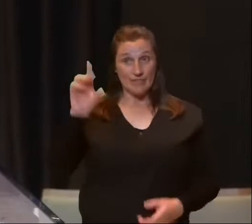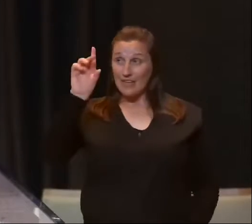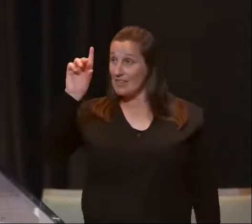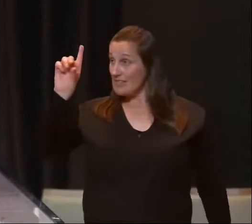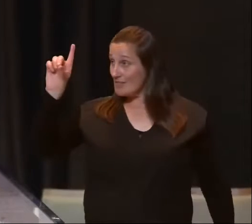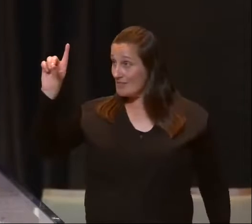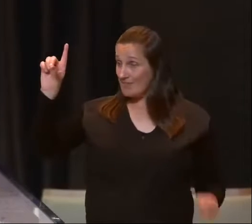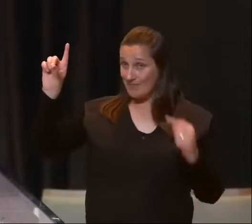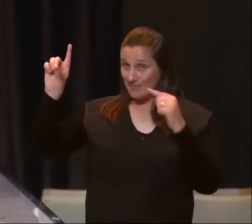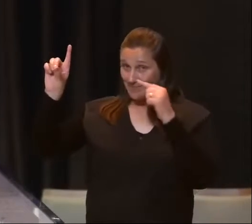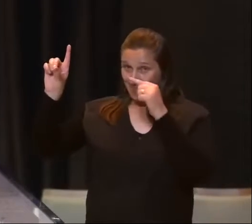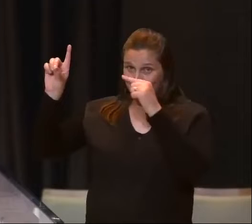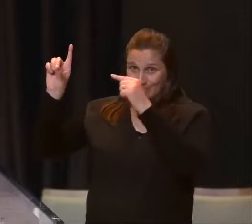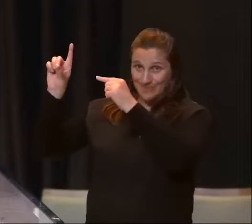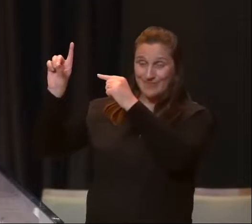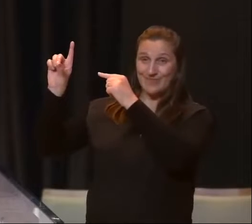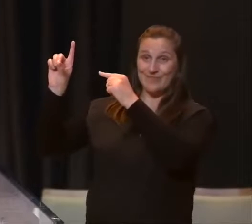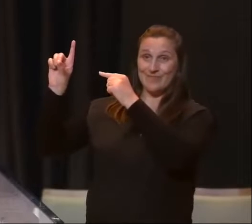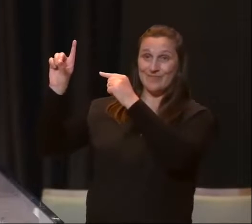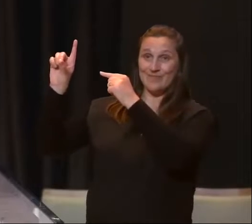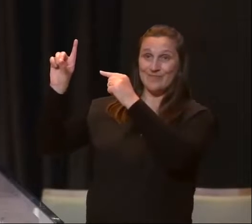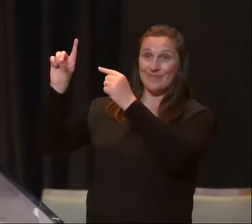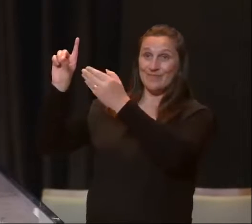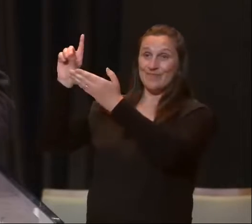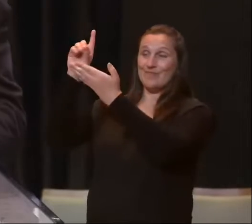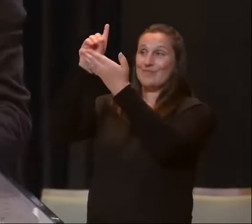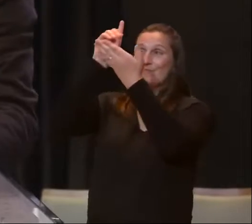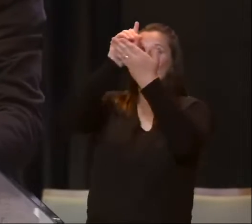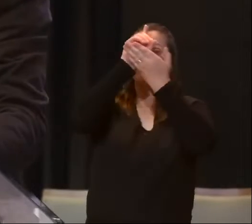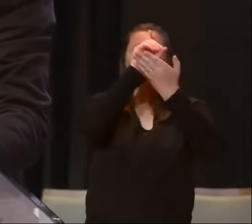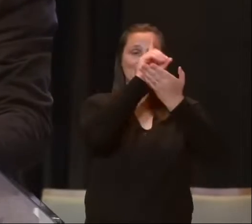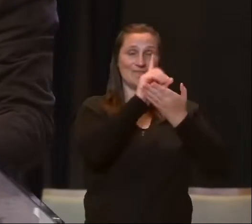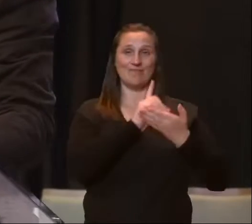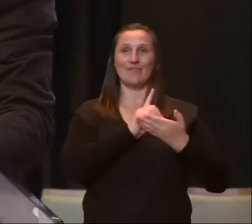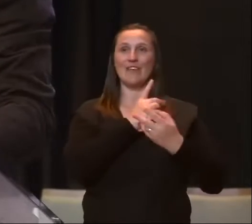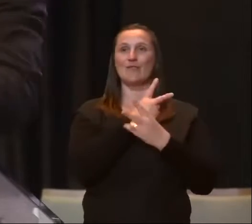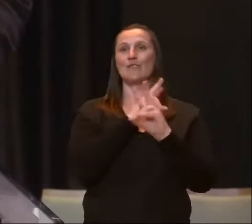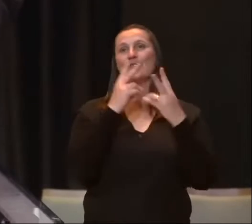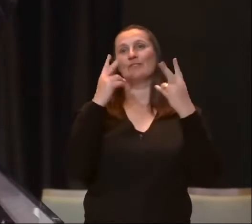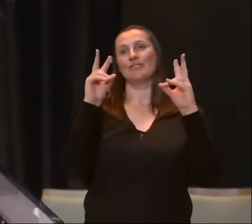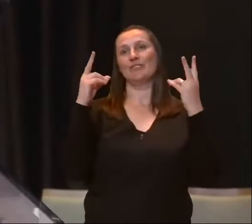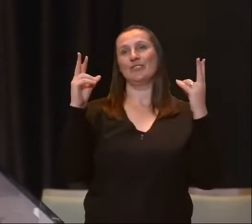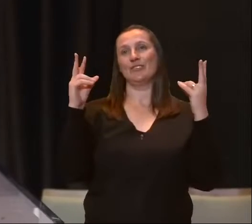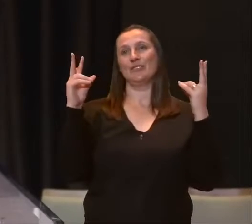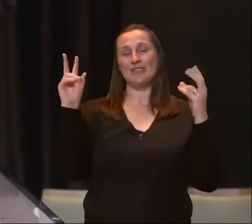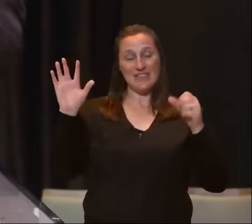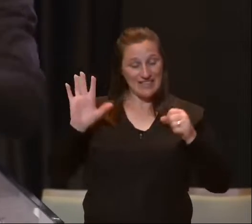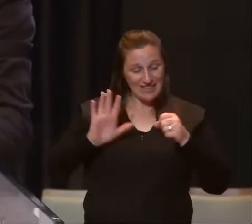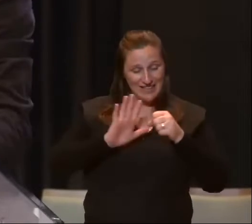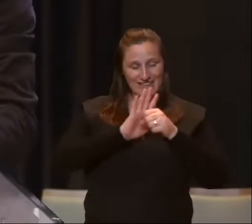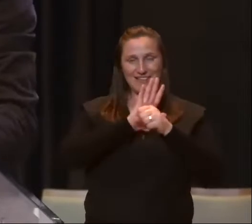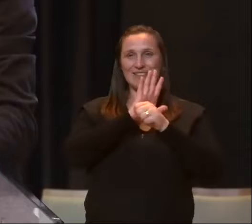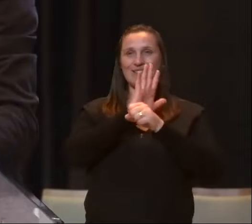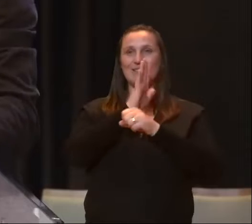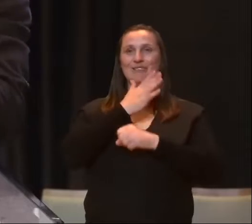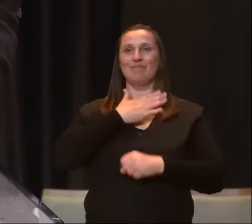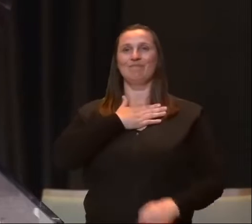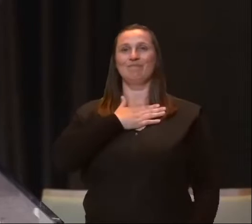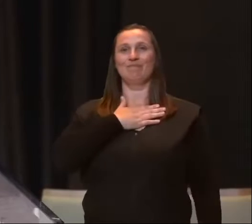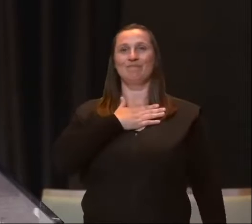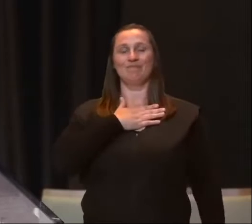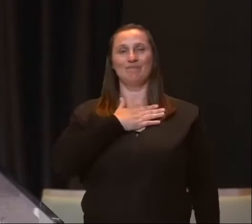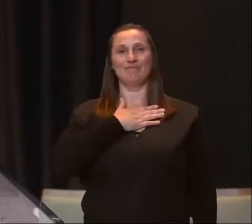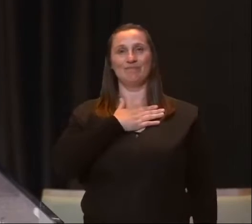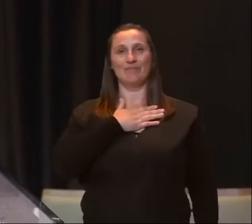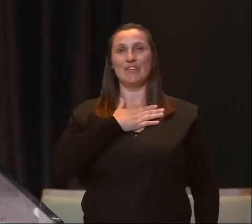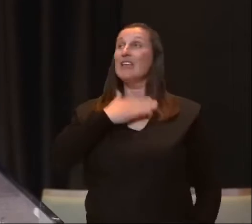Deus é a nossa porção, aleluia. Ele enche o meu cálice.